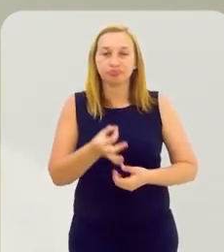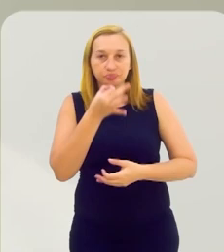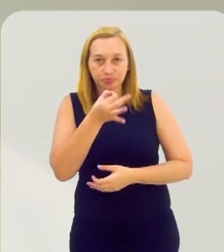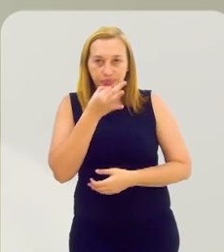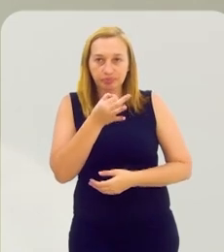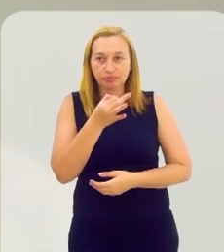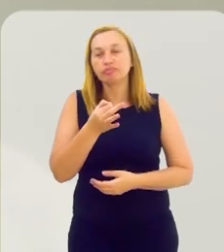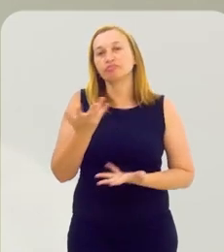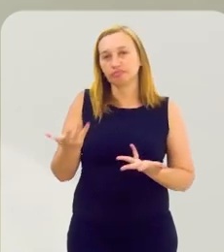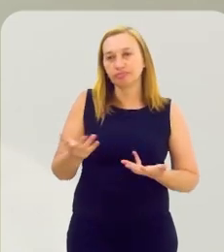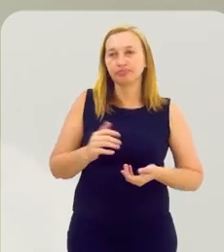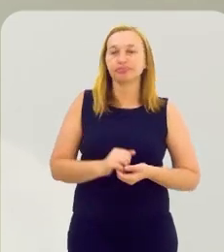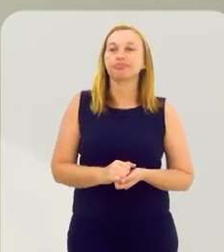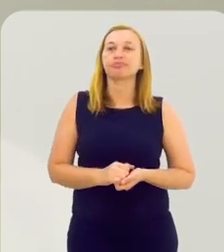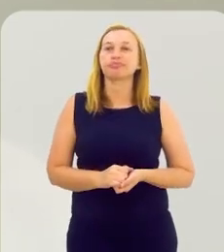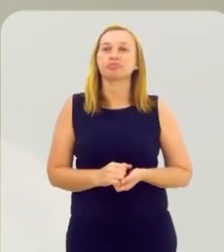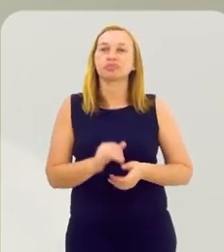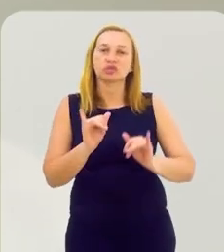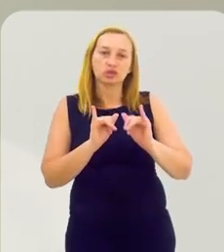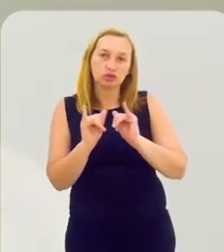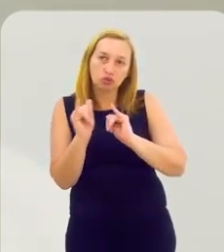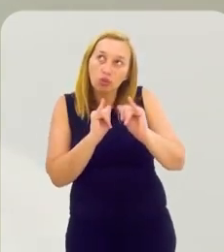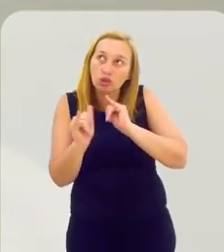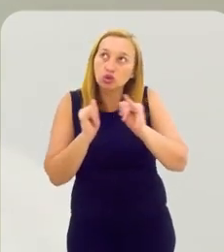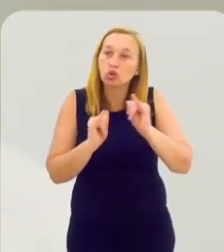opinião fundamentada, com dados,